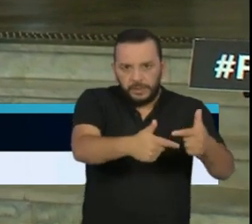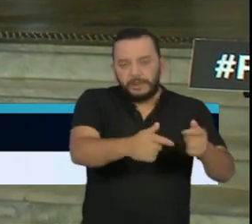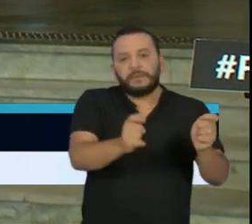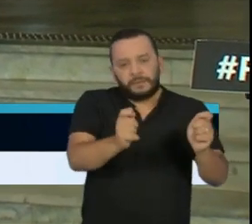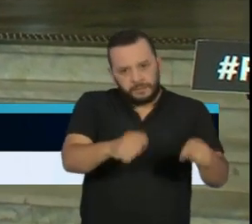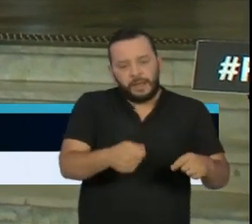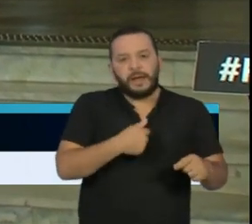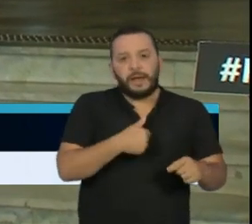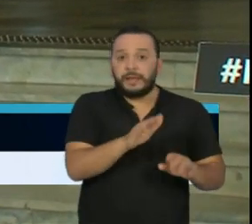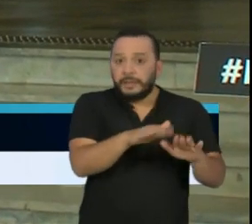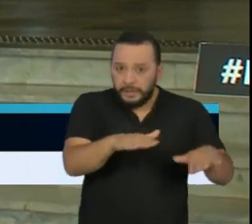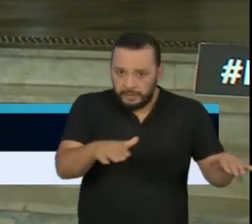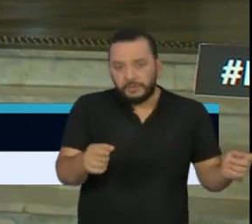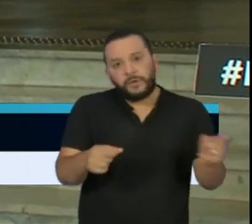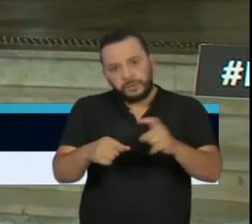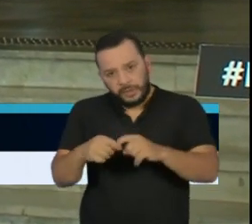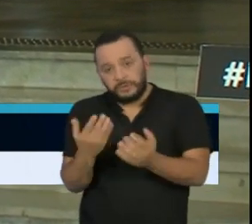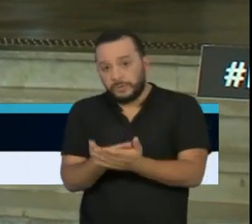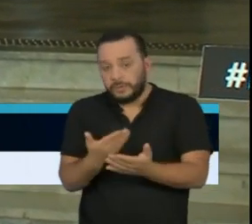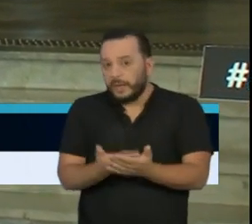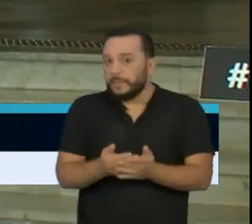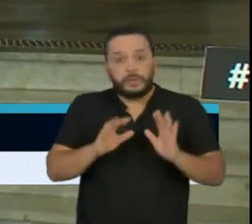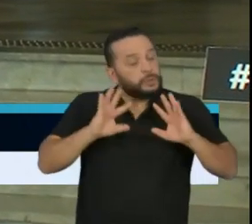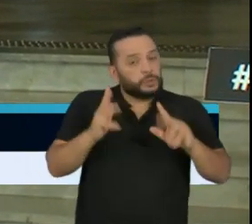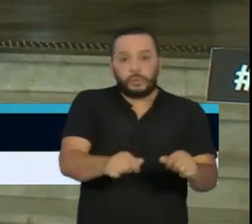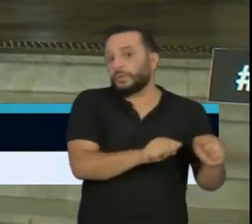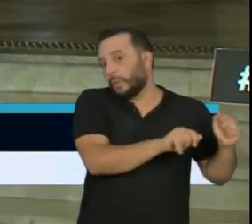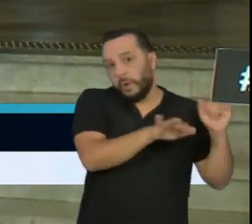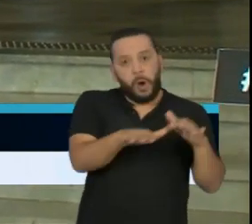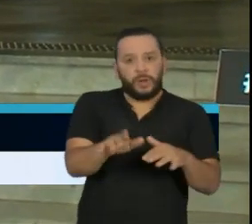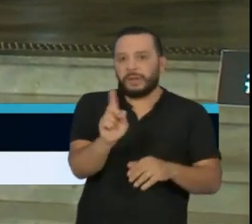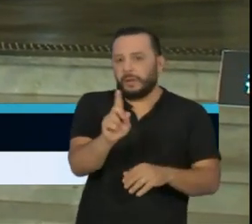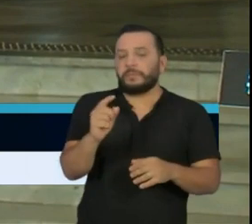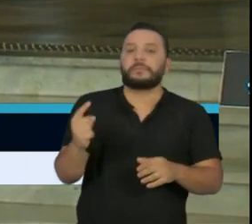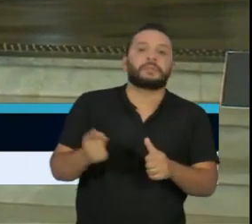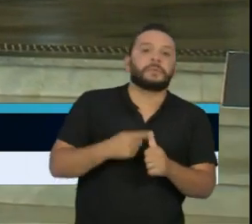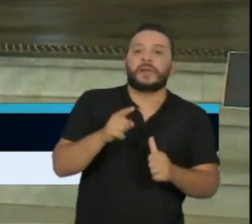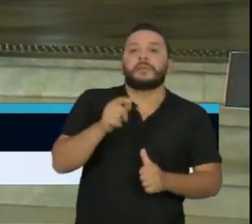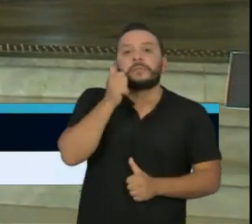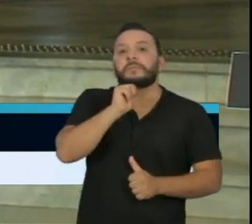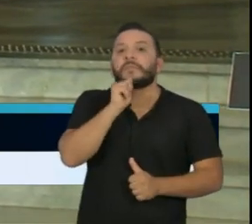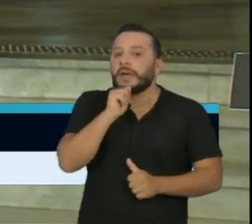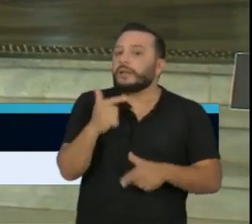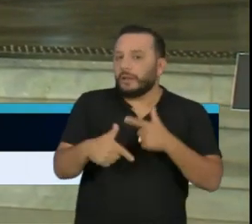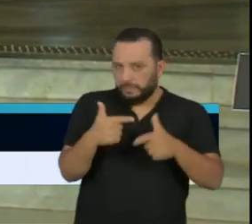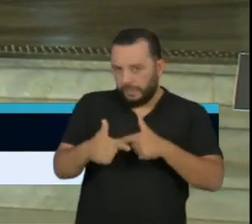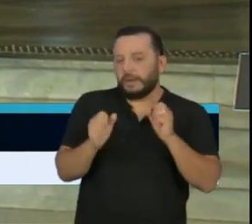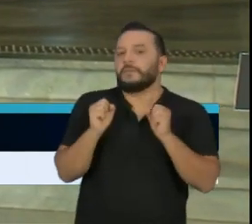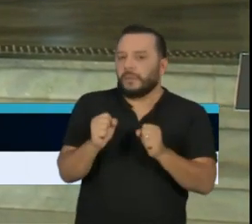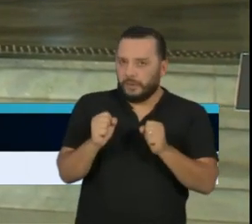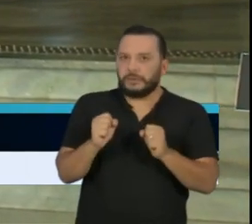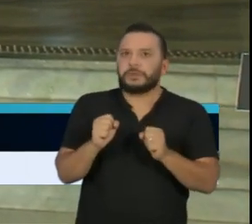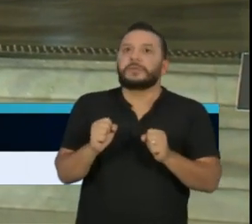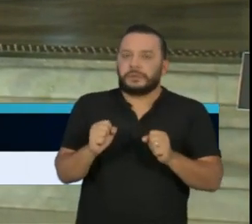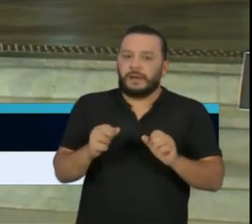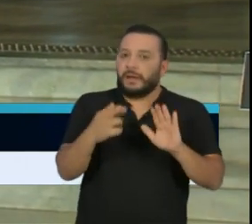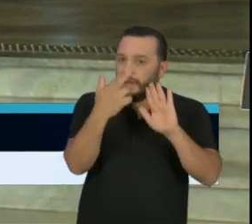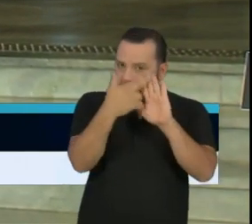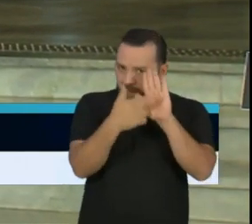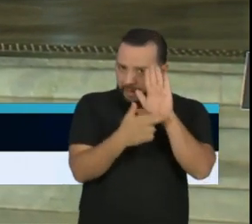crianças, neste primeiro momento, para ser gradual, para as mães trabalhadoras, por exemplo, isso é fundamental. Seguir os